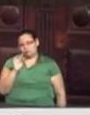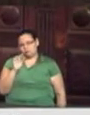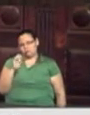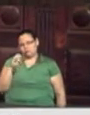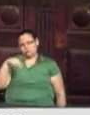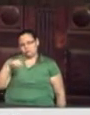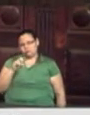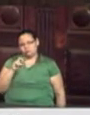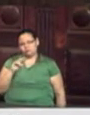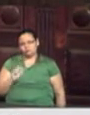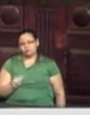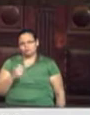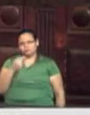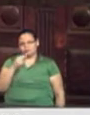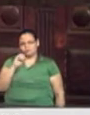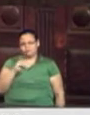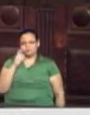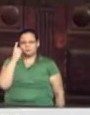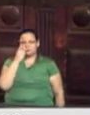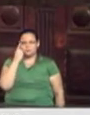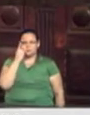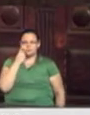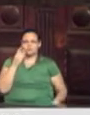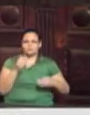pedindo que nós